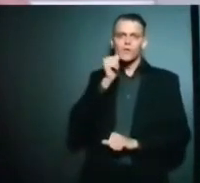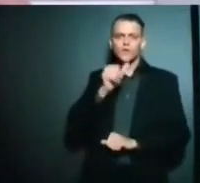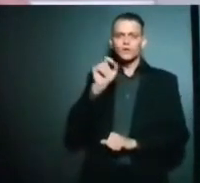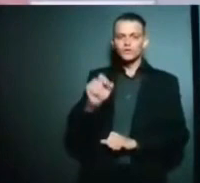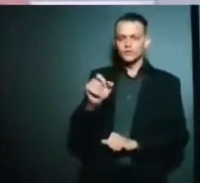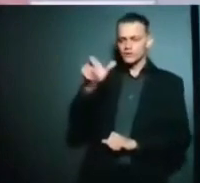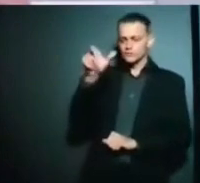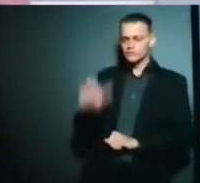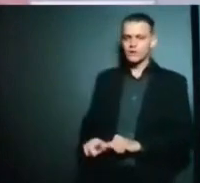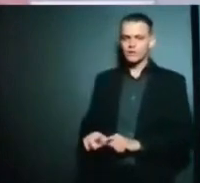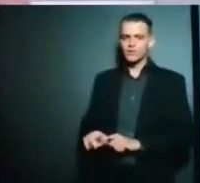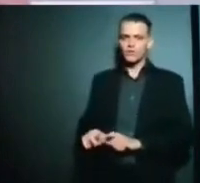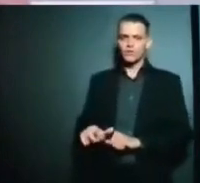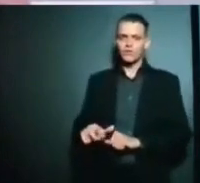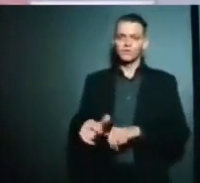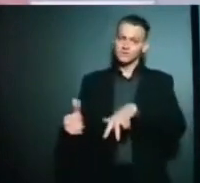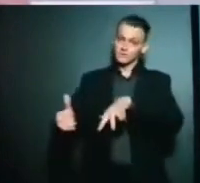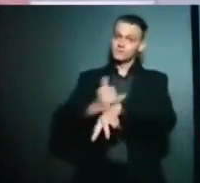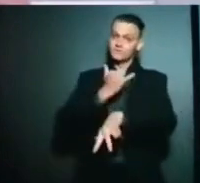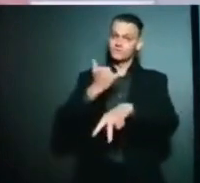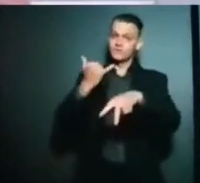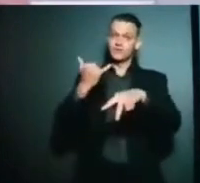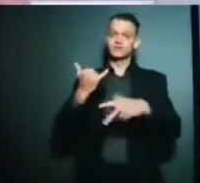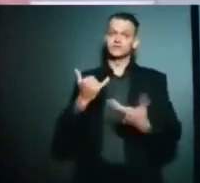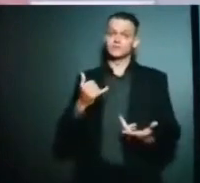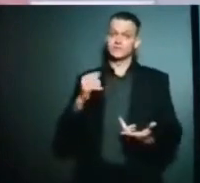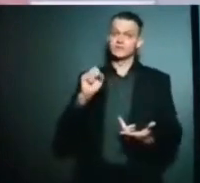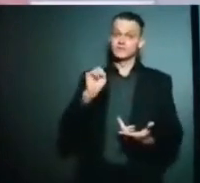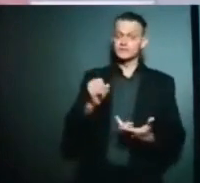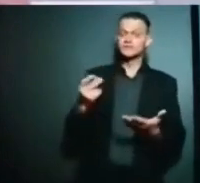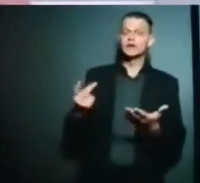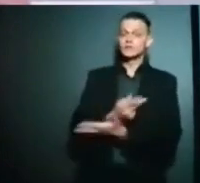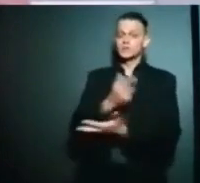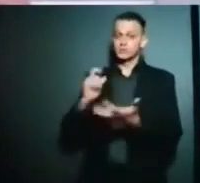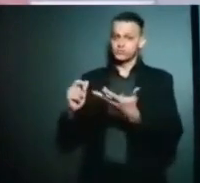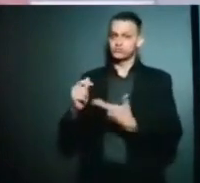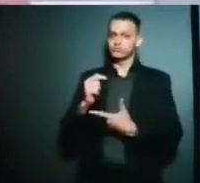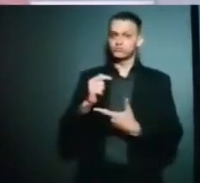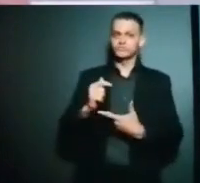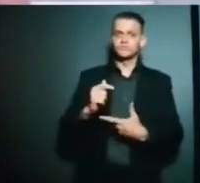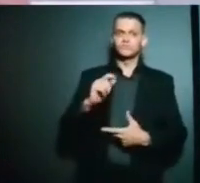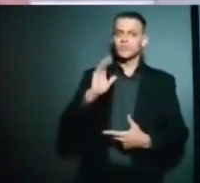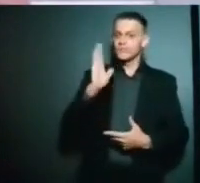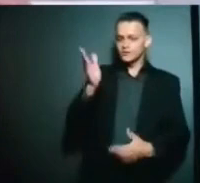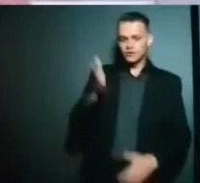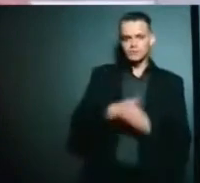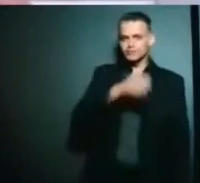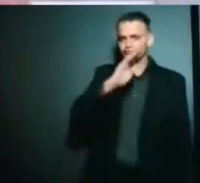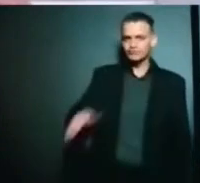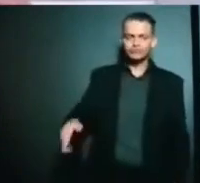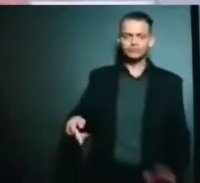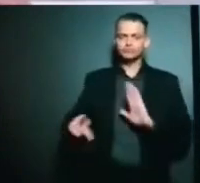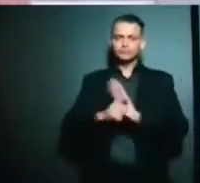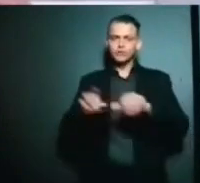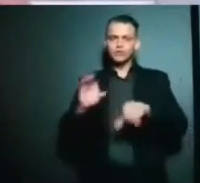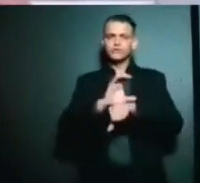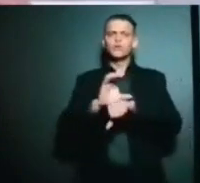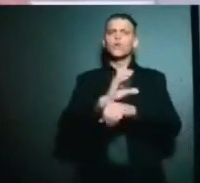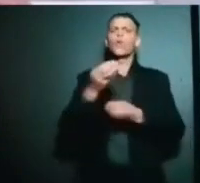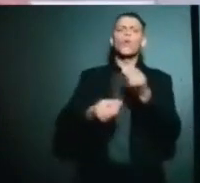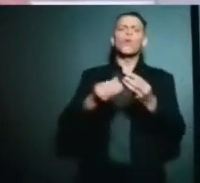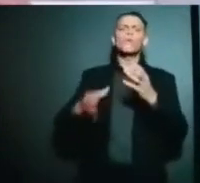pessoa vítima de violência. E a minha emenda foi derrubada na Comissão de Constituição. Por como é que pode ser uma